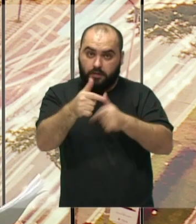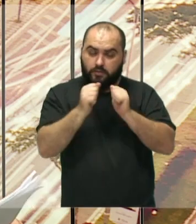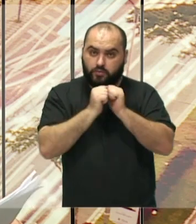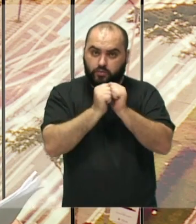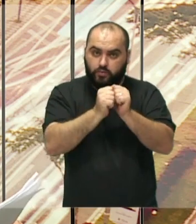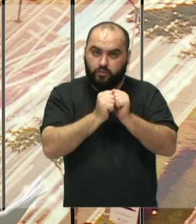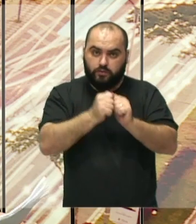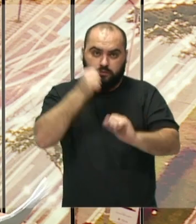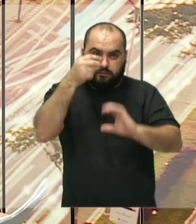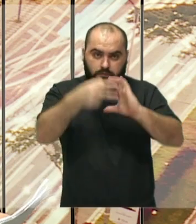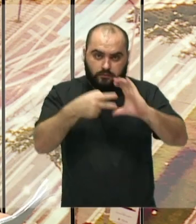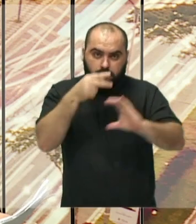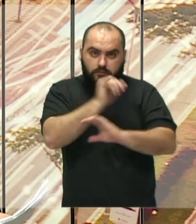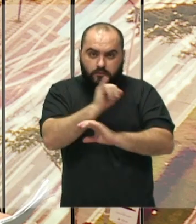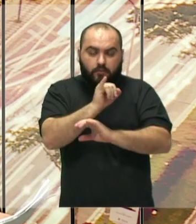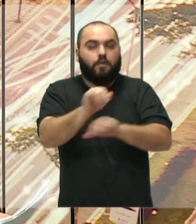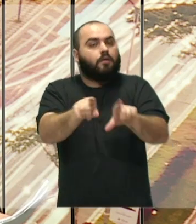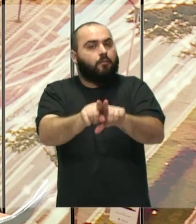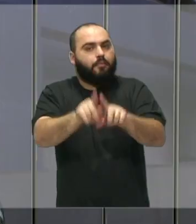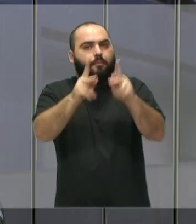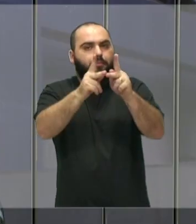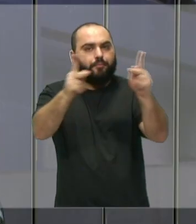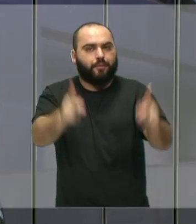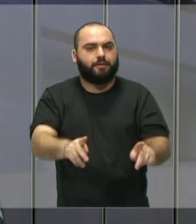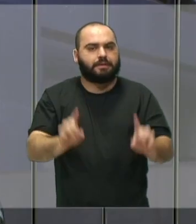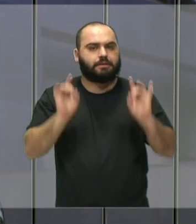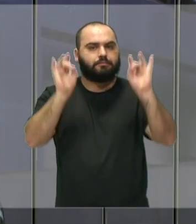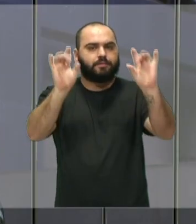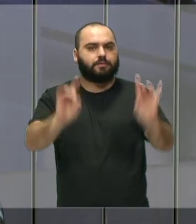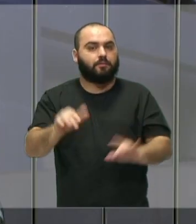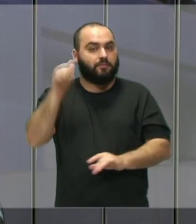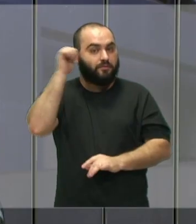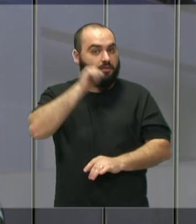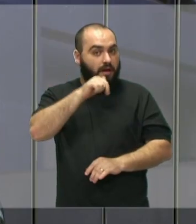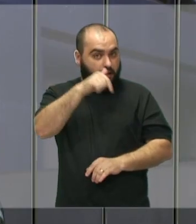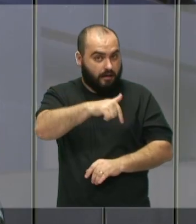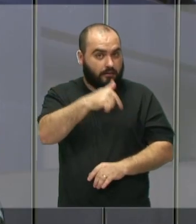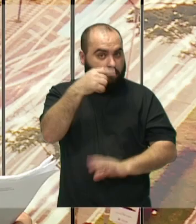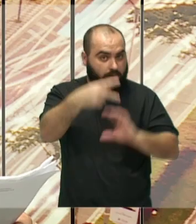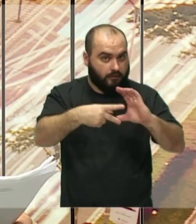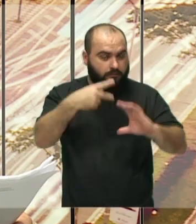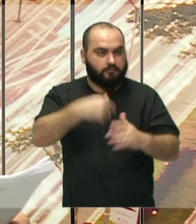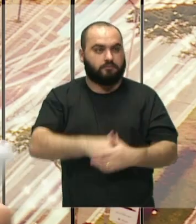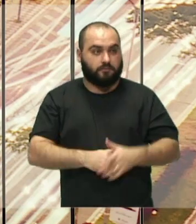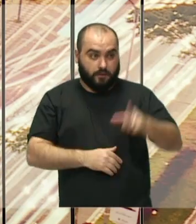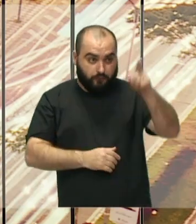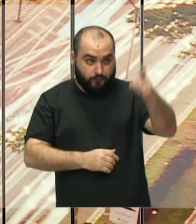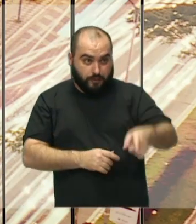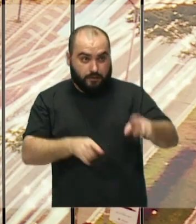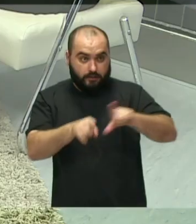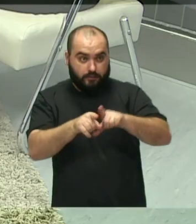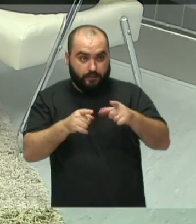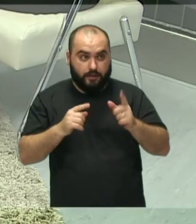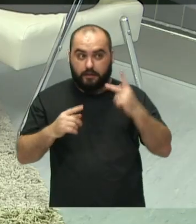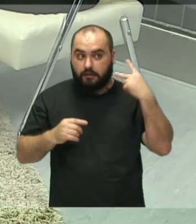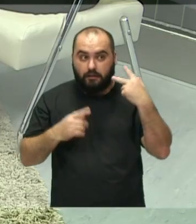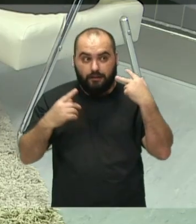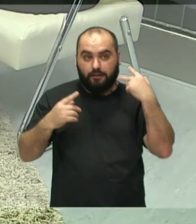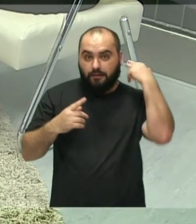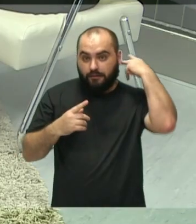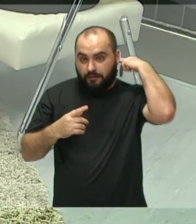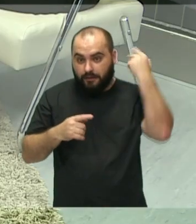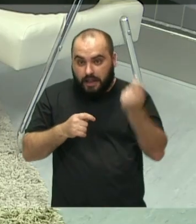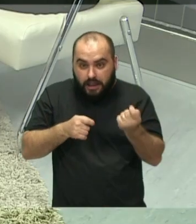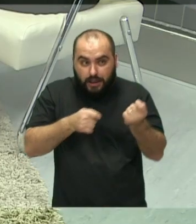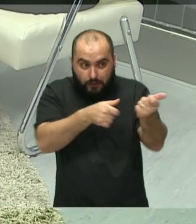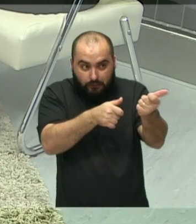Vereadores, também com a Procuradoria Especial da Mulher aqui da casa. Como é que foi a ação? A senhora também fez a doação do cabelo e as entidades